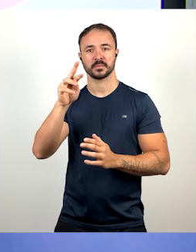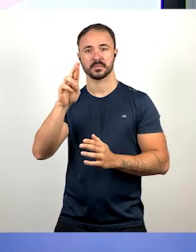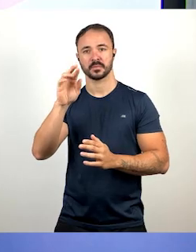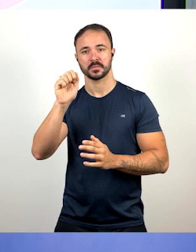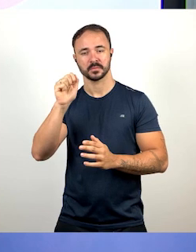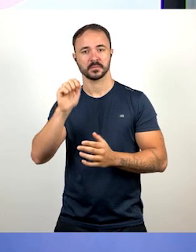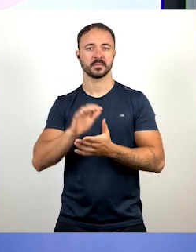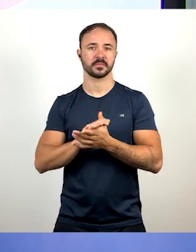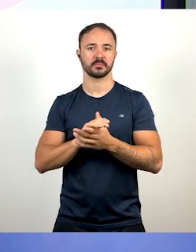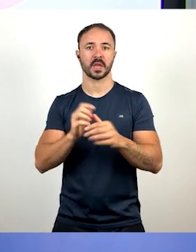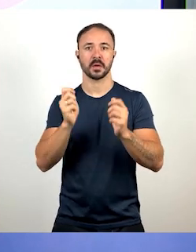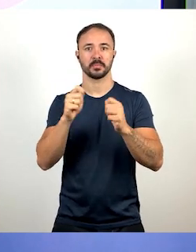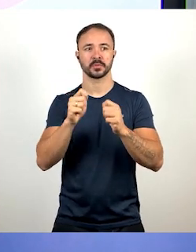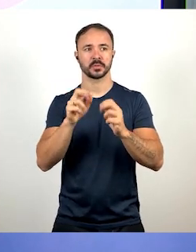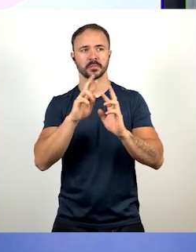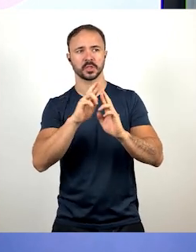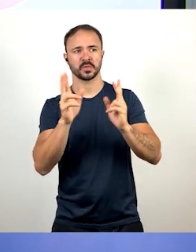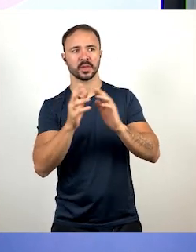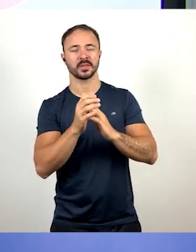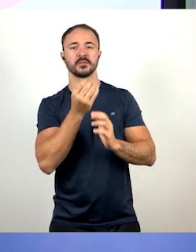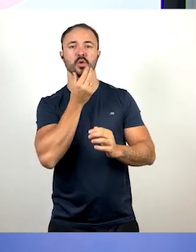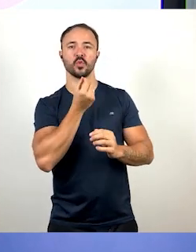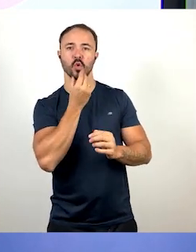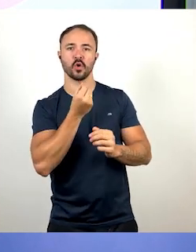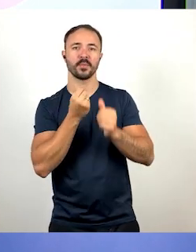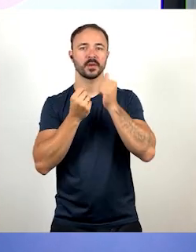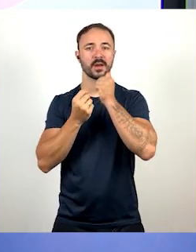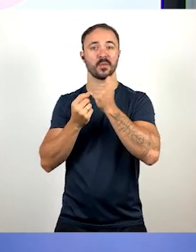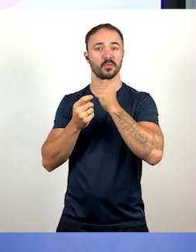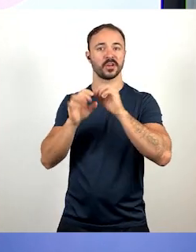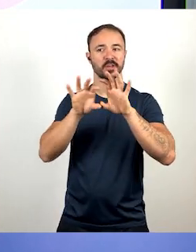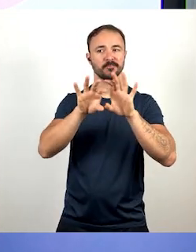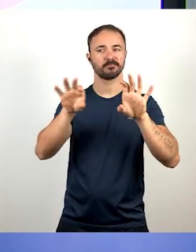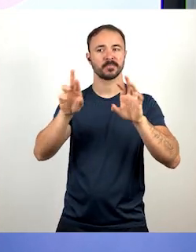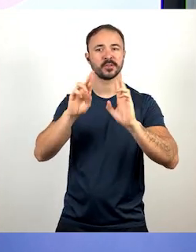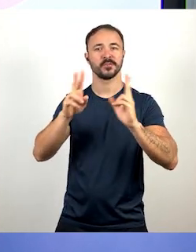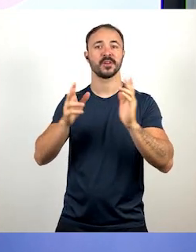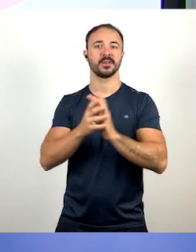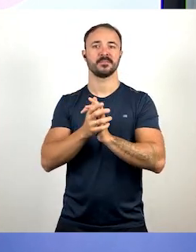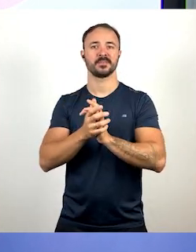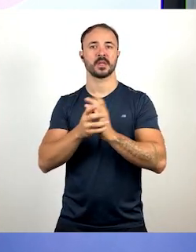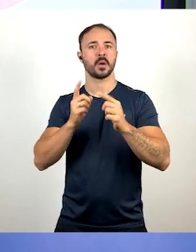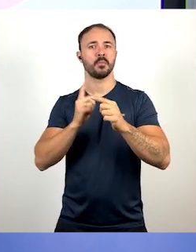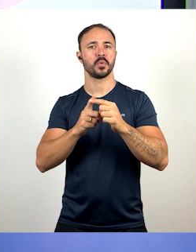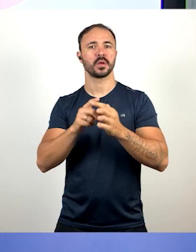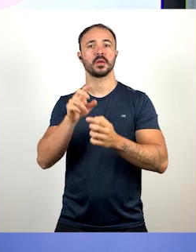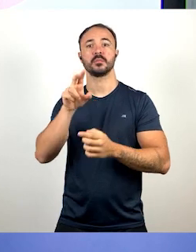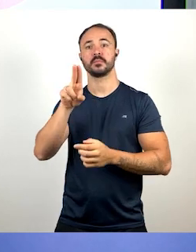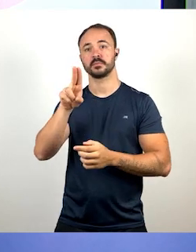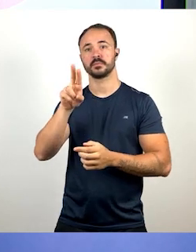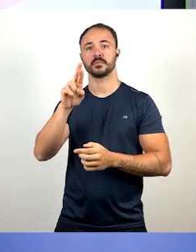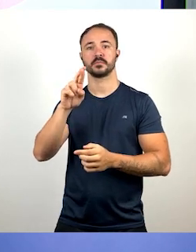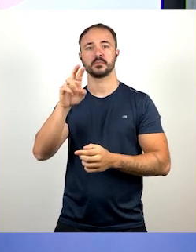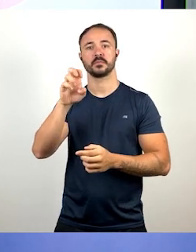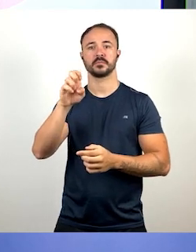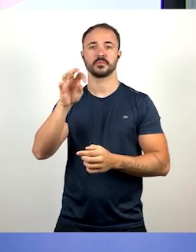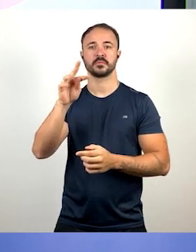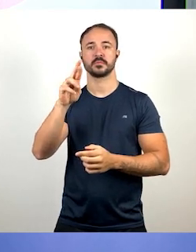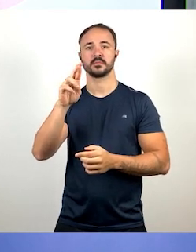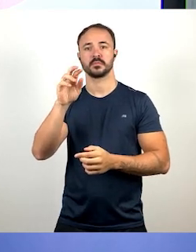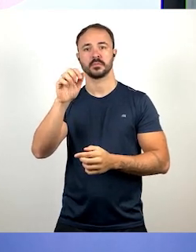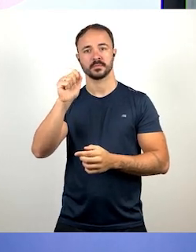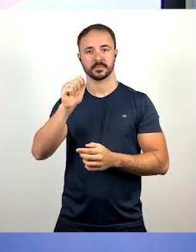diferença entre a uretra feminina e a uretra masculina. Isso porque a uretra feminina